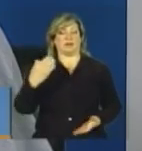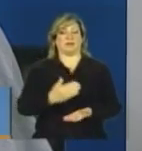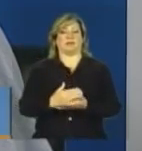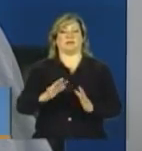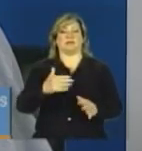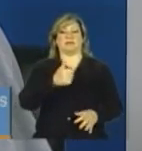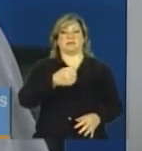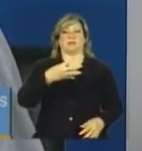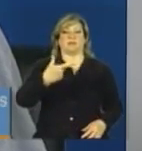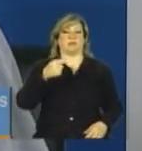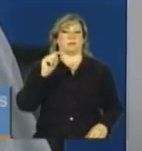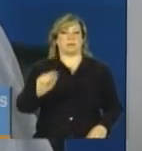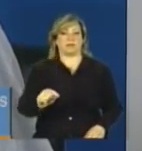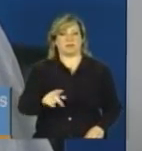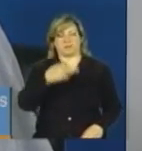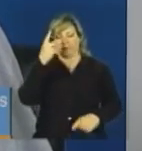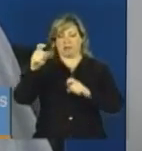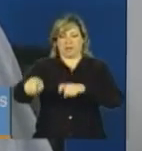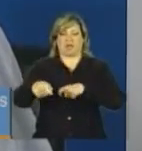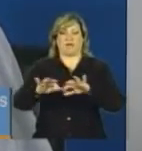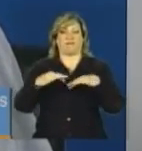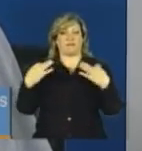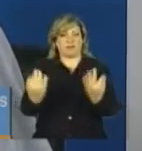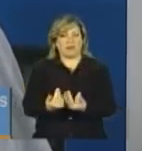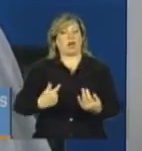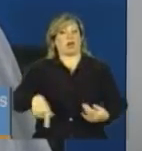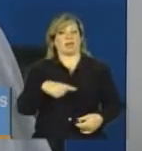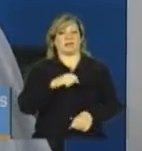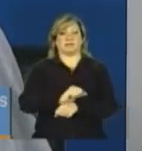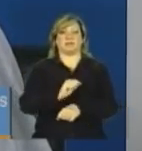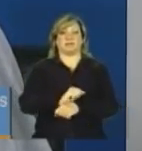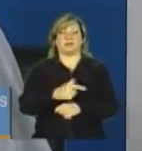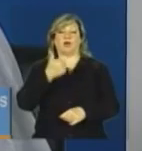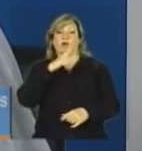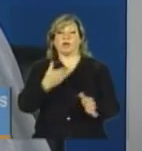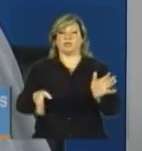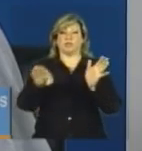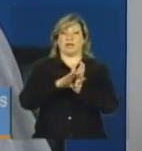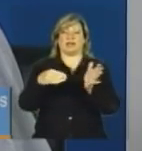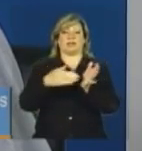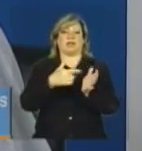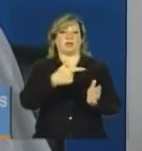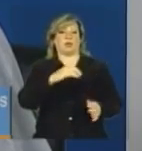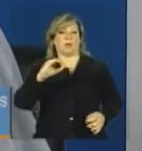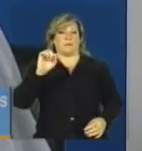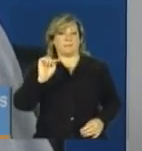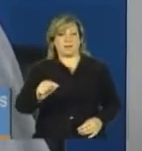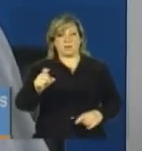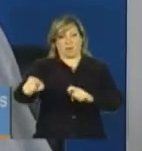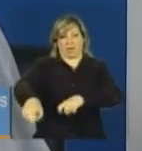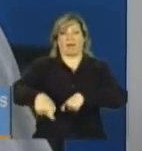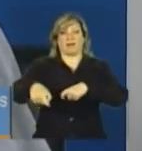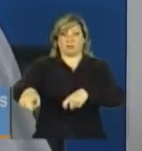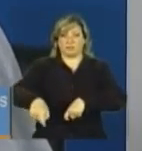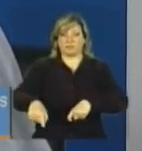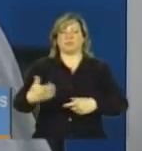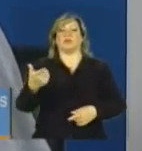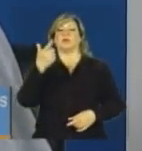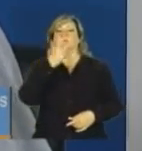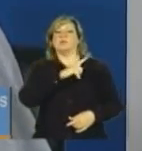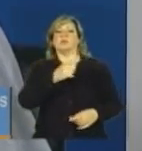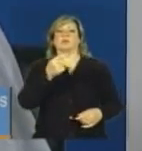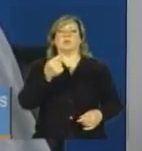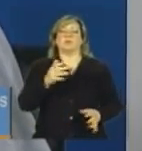42.000 agricultores familiares. Esse ano nossa expectativa é chegar a 200.000 agricultores, né? Então, crescimento de